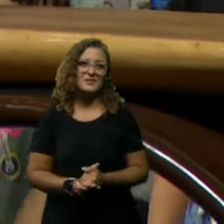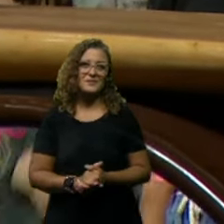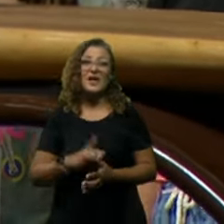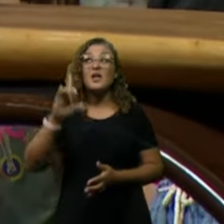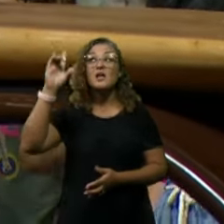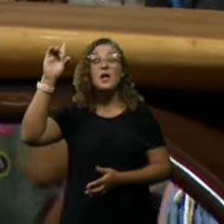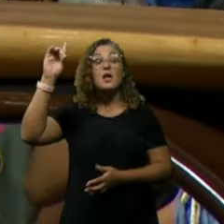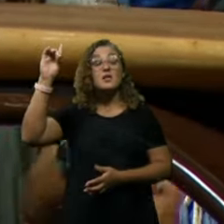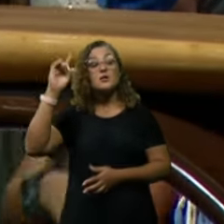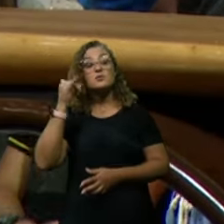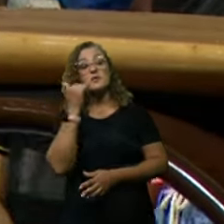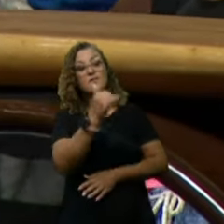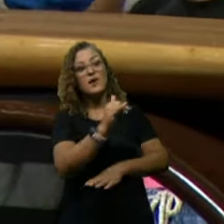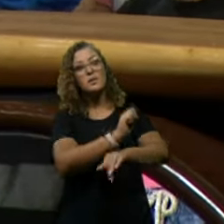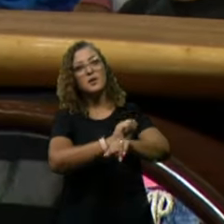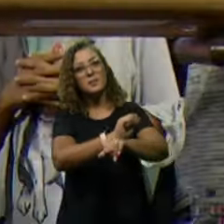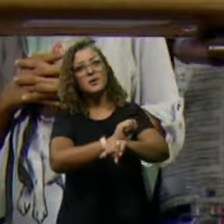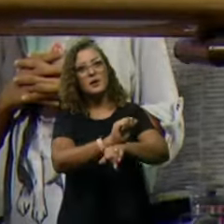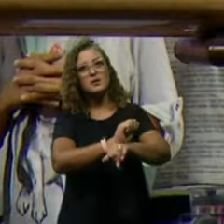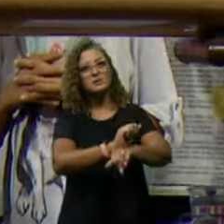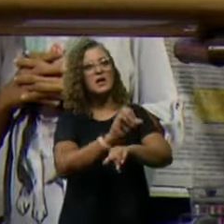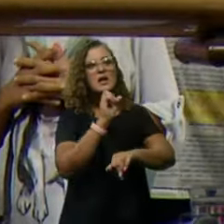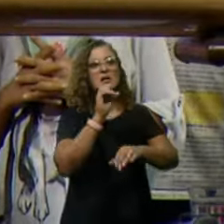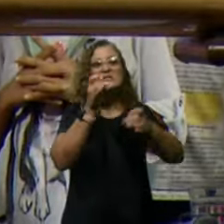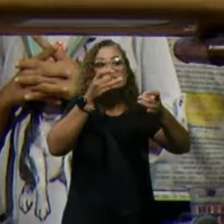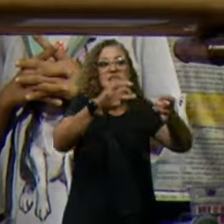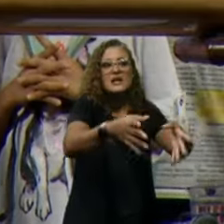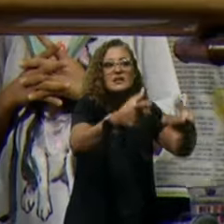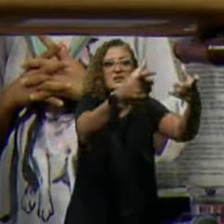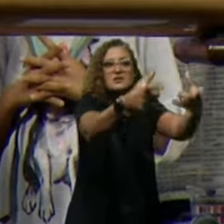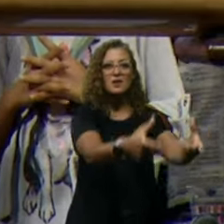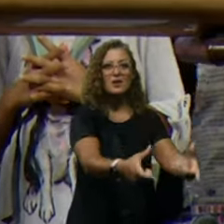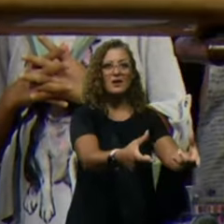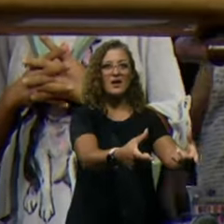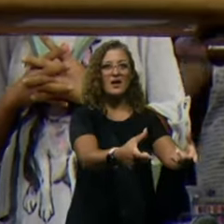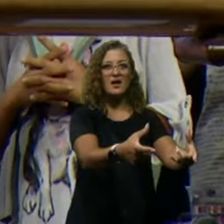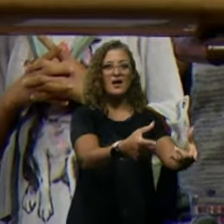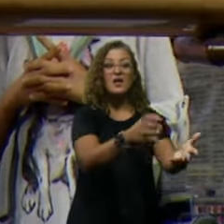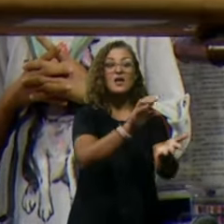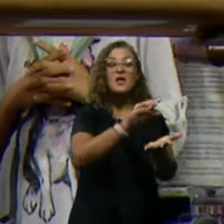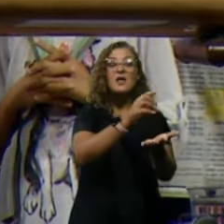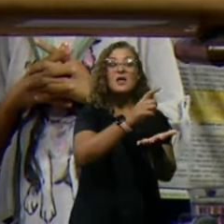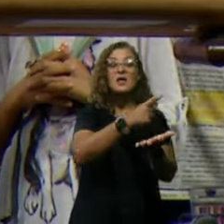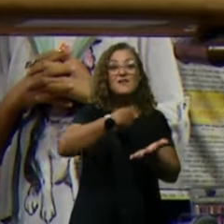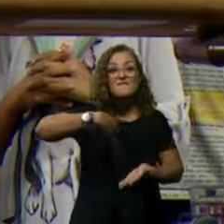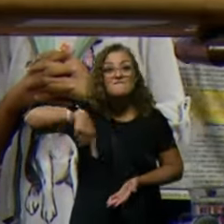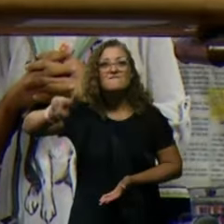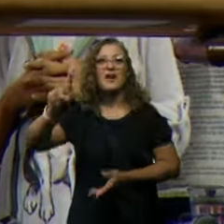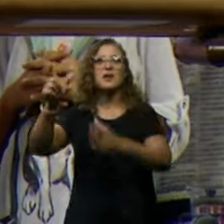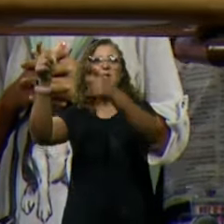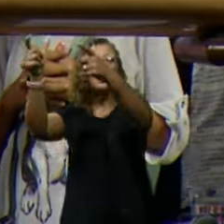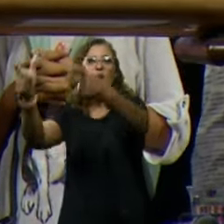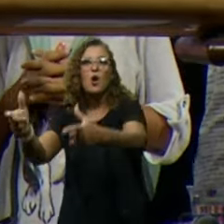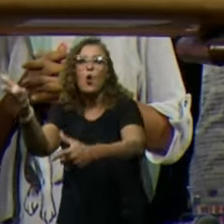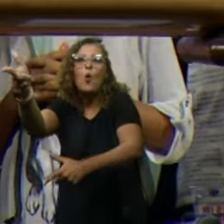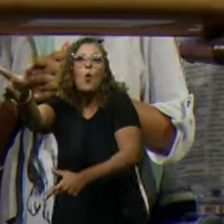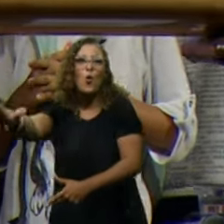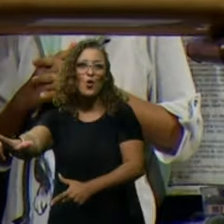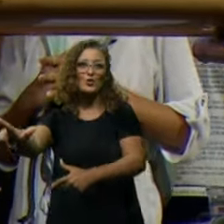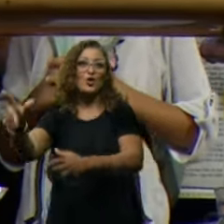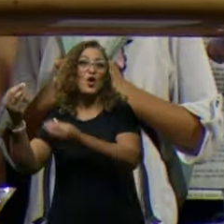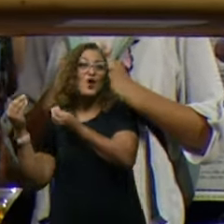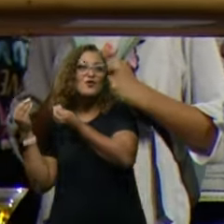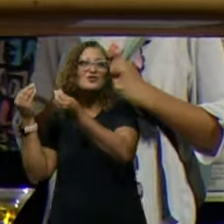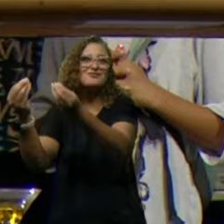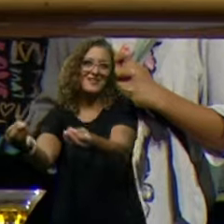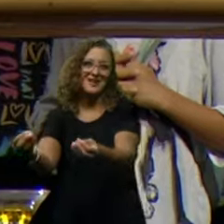é tua e vai para uma terra que eu vou te dar então assim Abraão